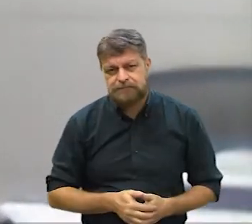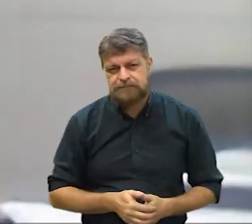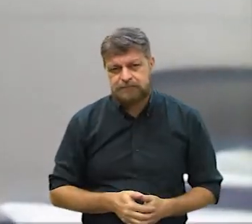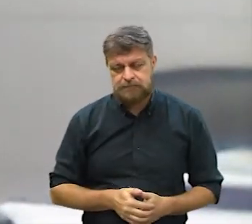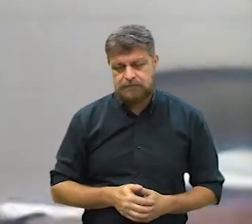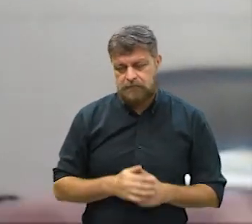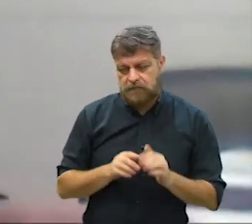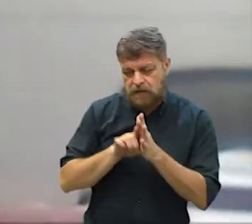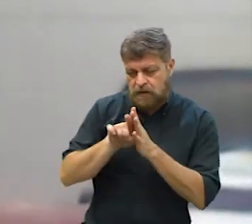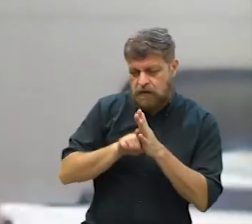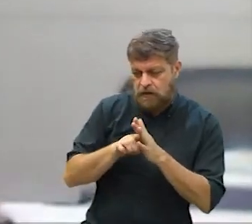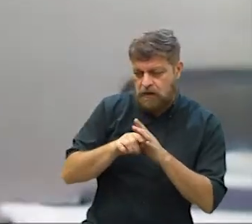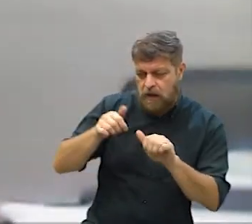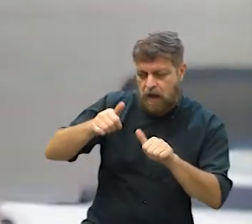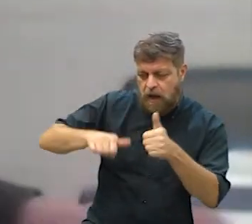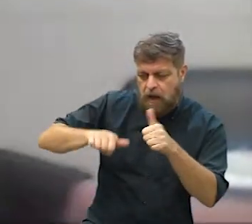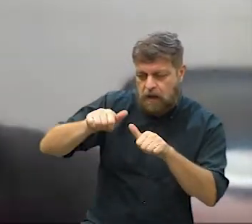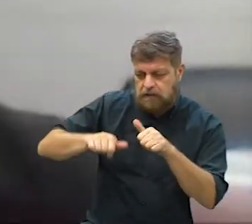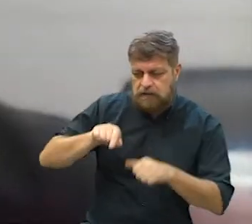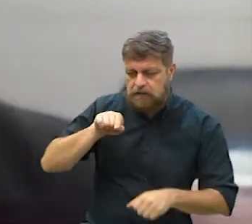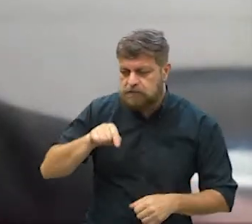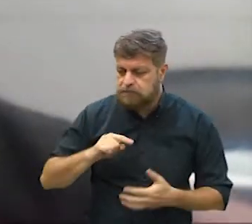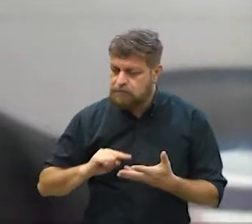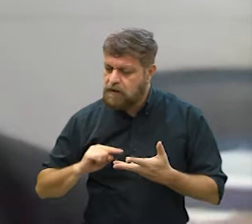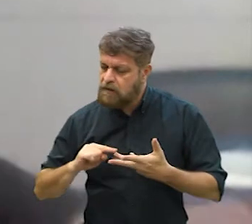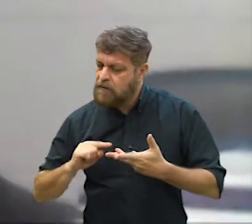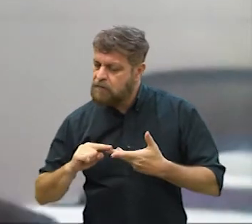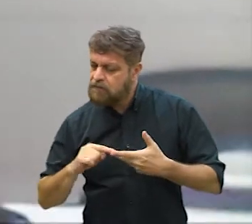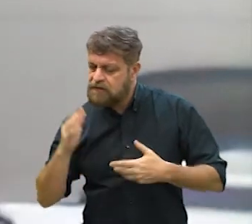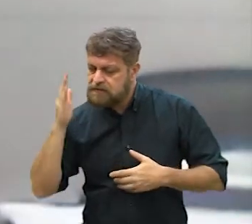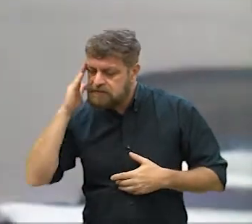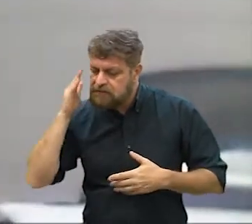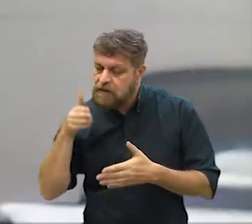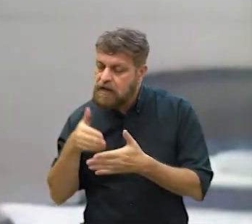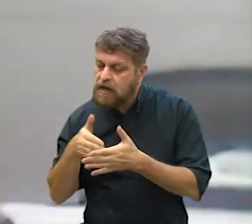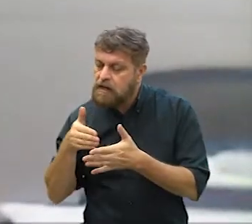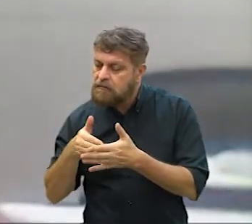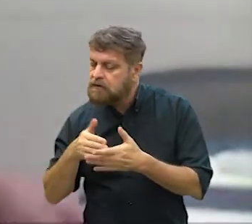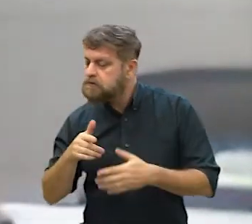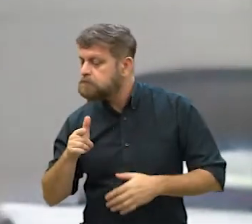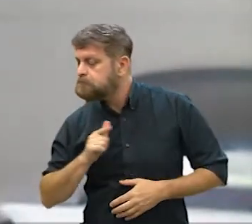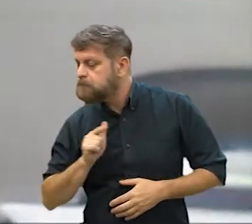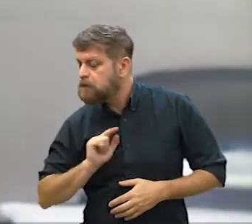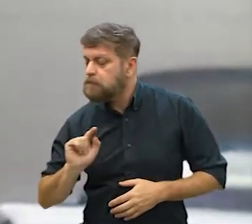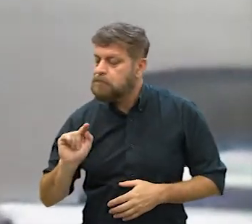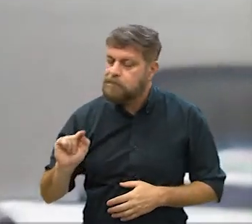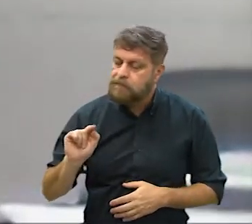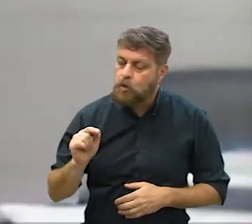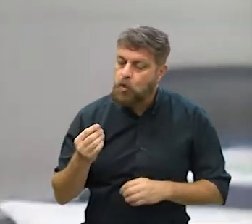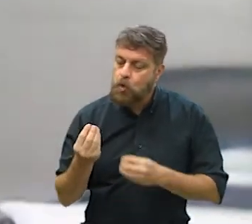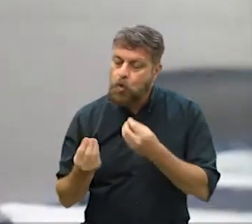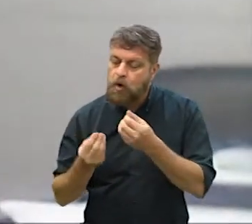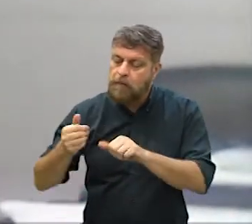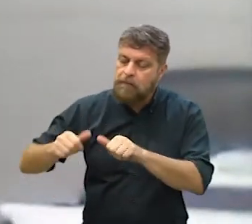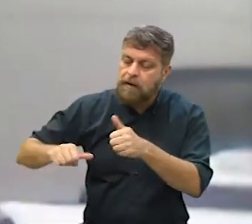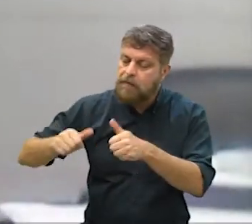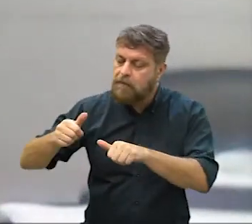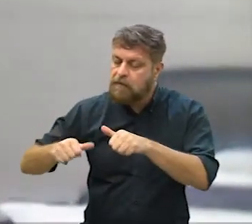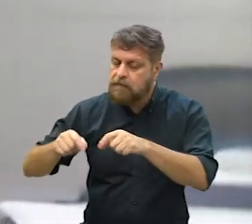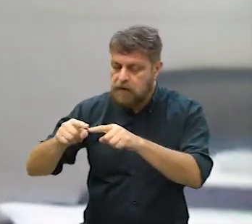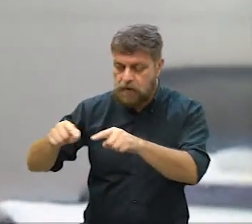Da análise, para ver se não tem nenhuma restrição intransponível, né? Enfim,